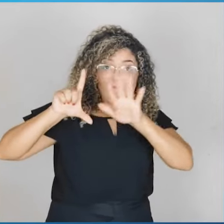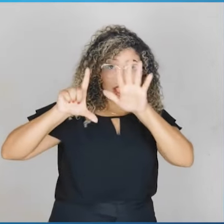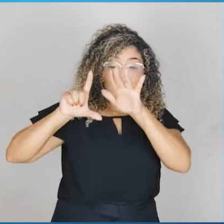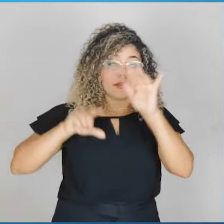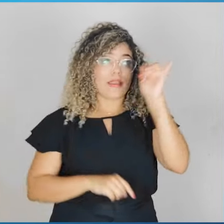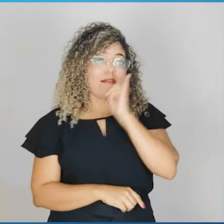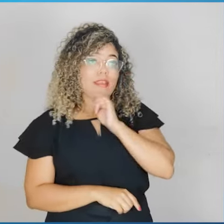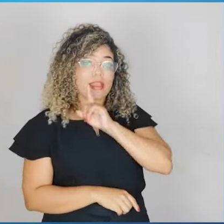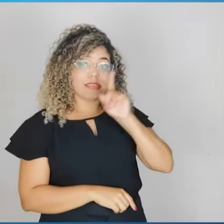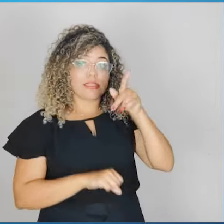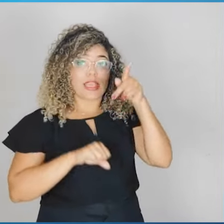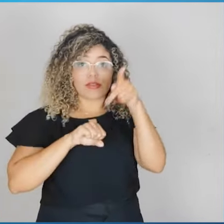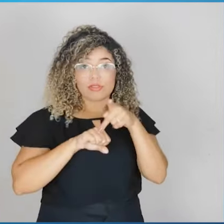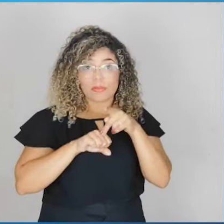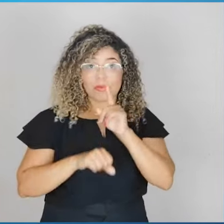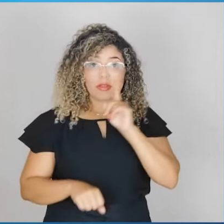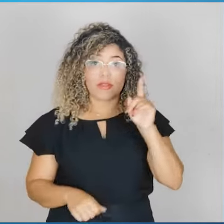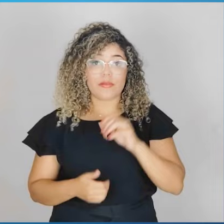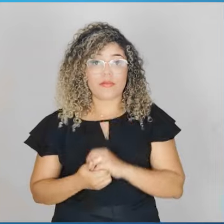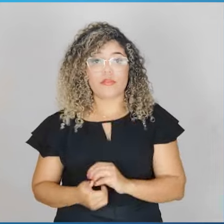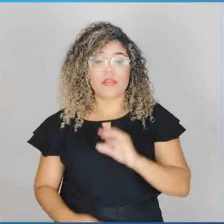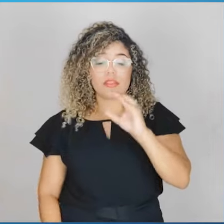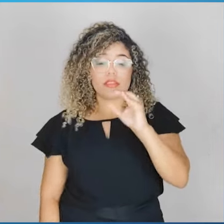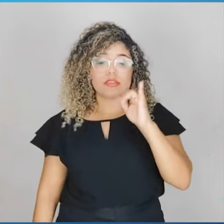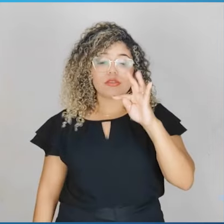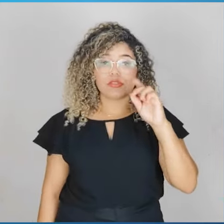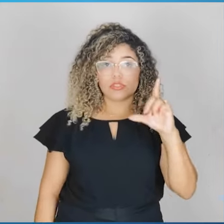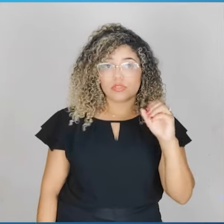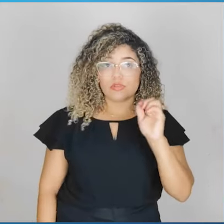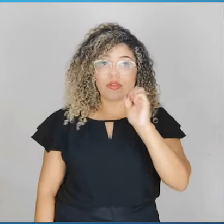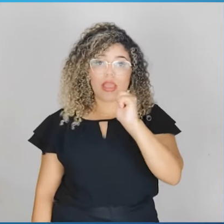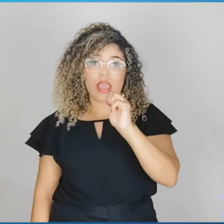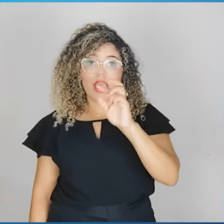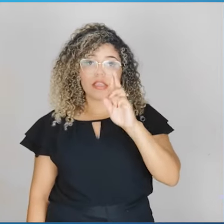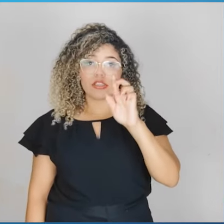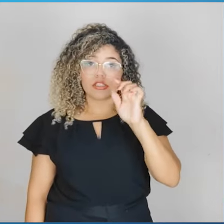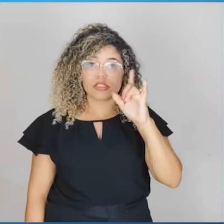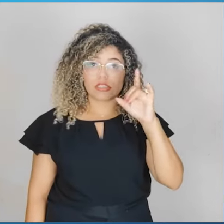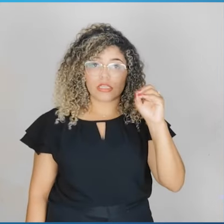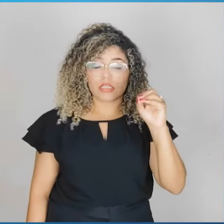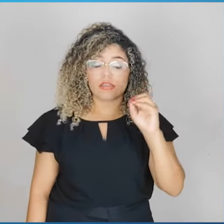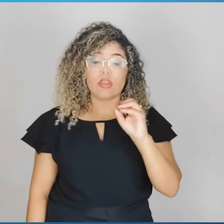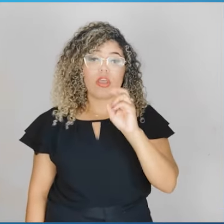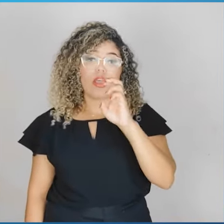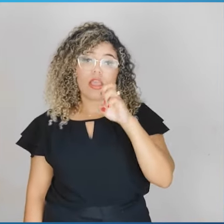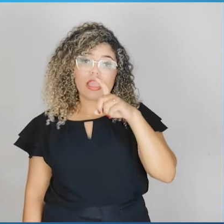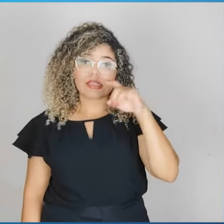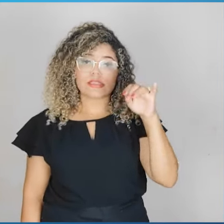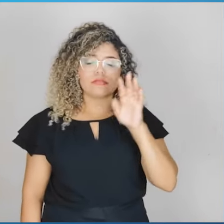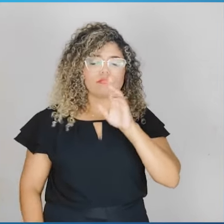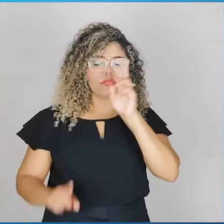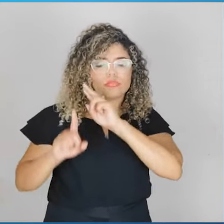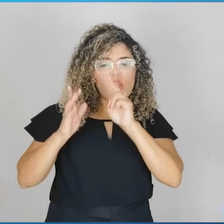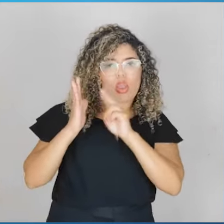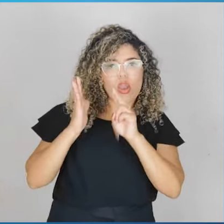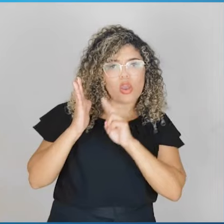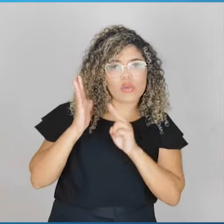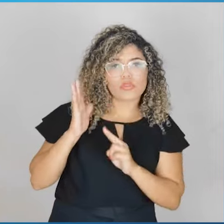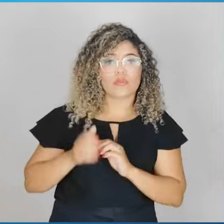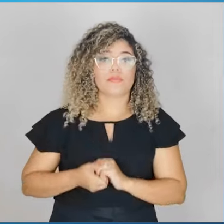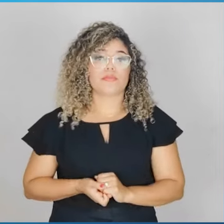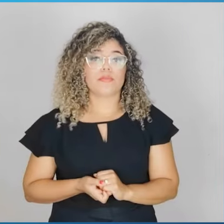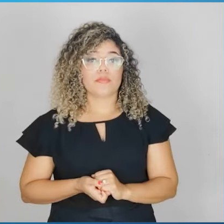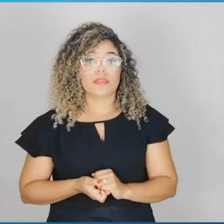exemplos de rochas sedimentares: siltito, argilito, o sílex, brecha, calcário e o